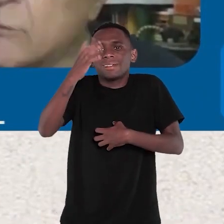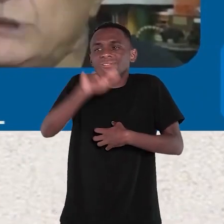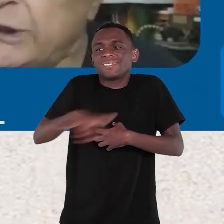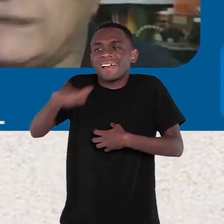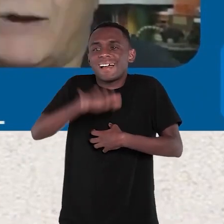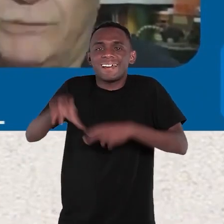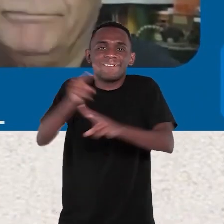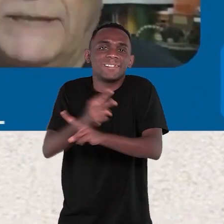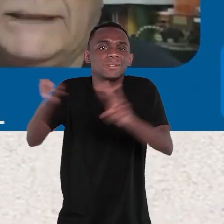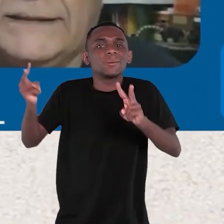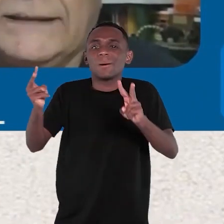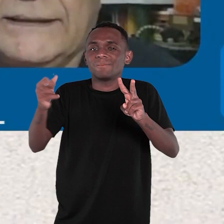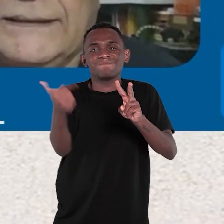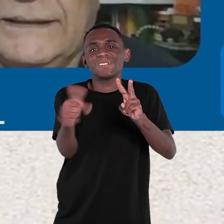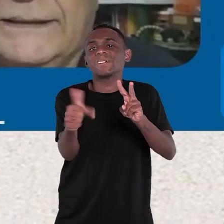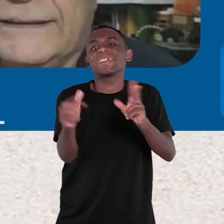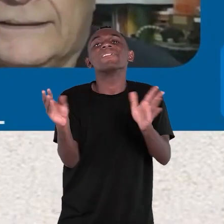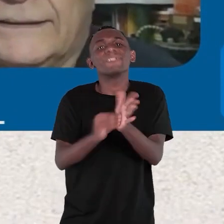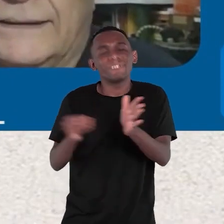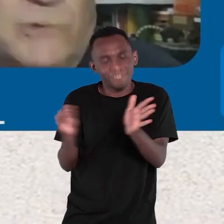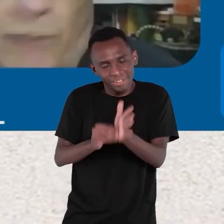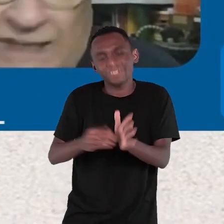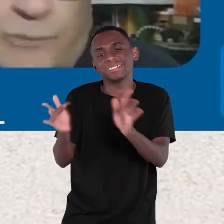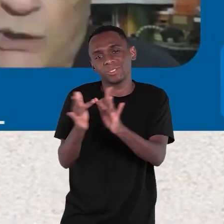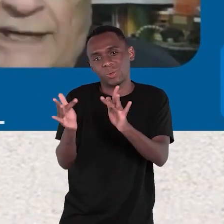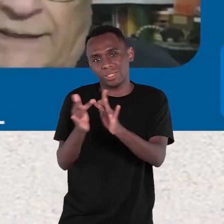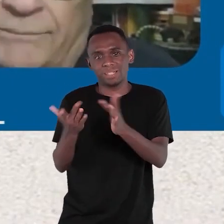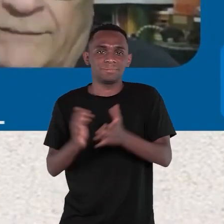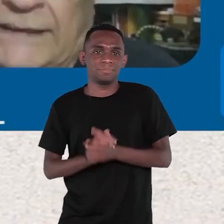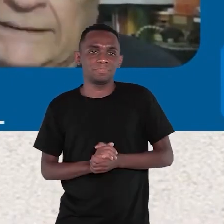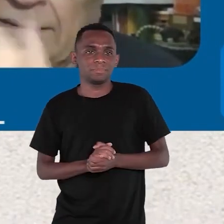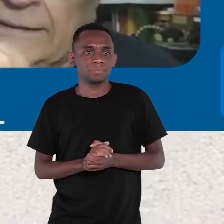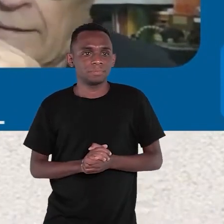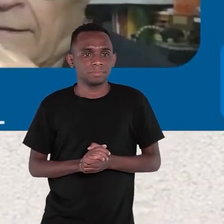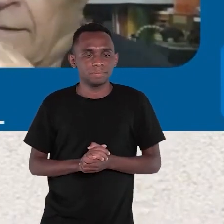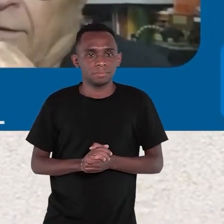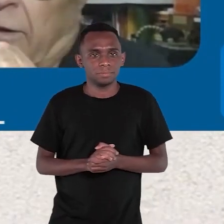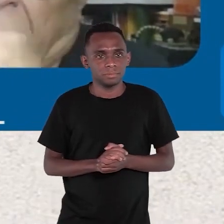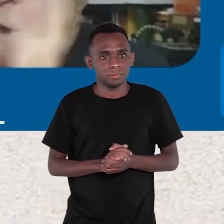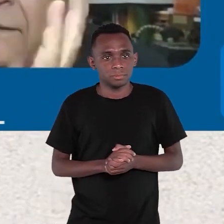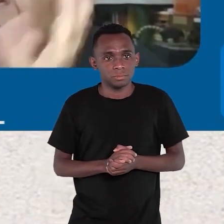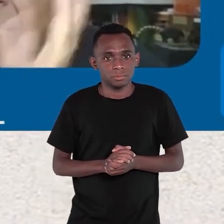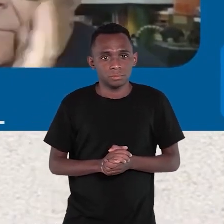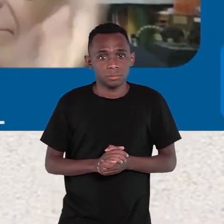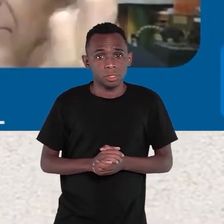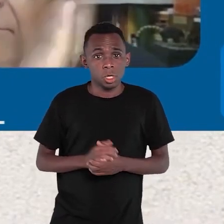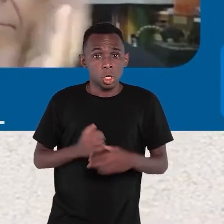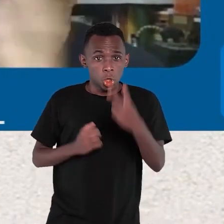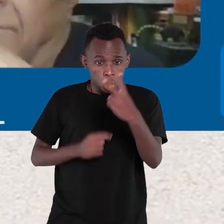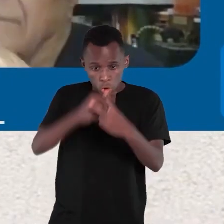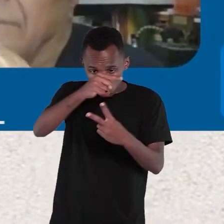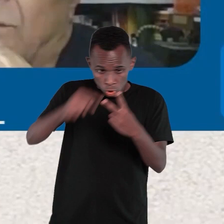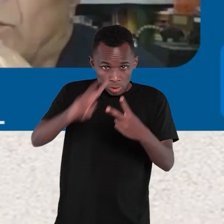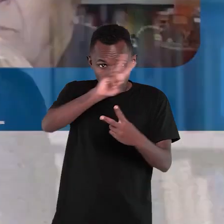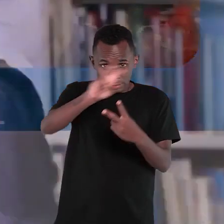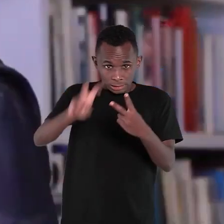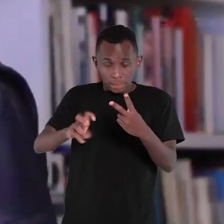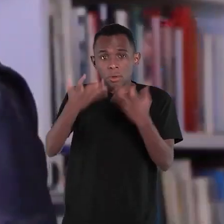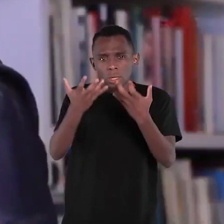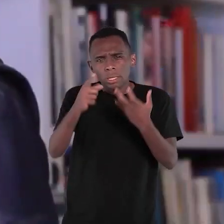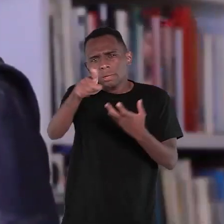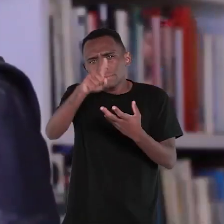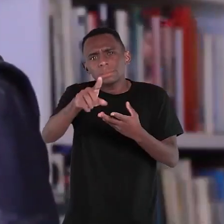no meio digital, né? Começa por aí, né? Bem, dois assuntos que eu queria que você